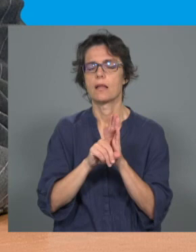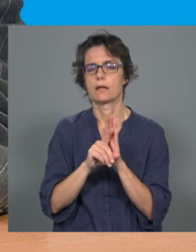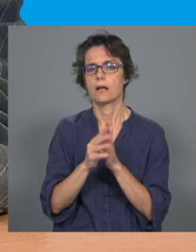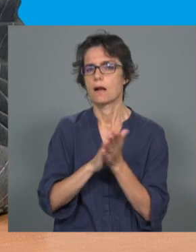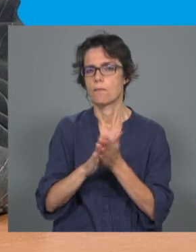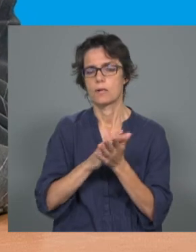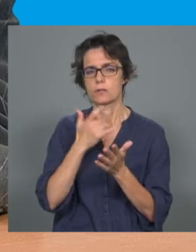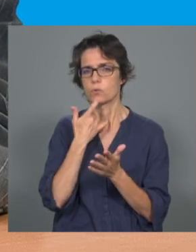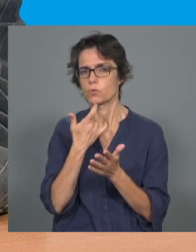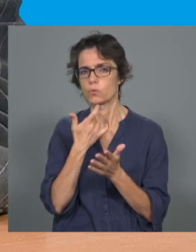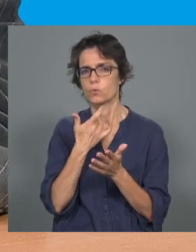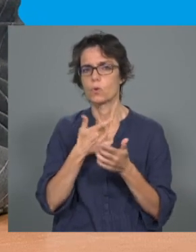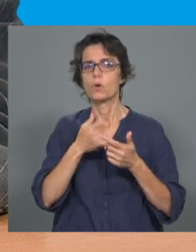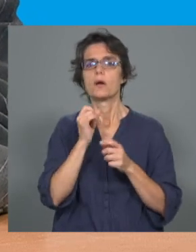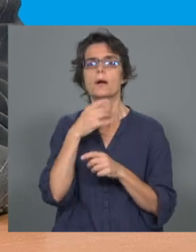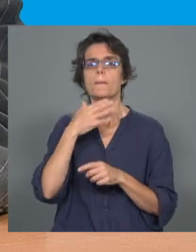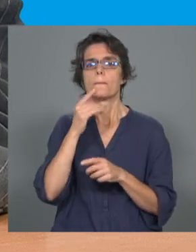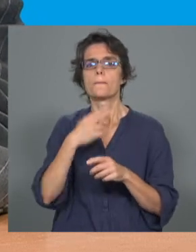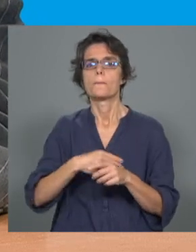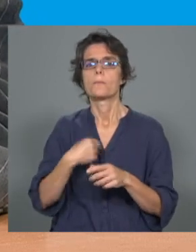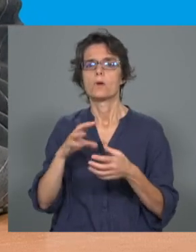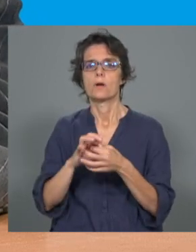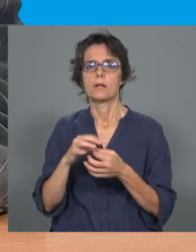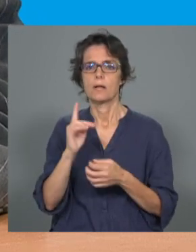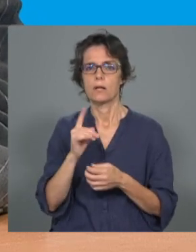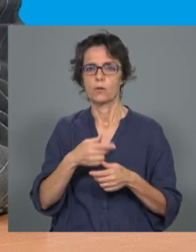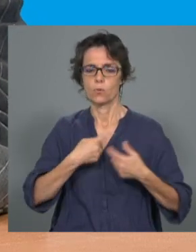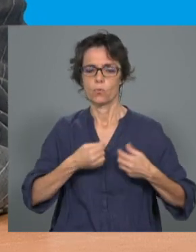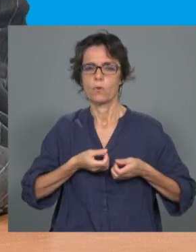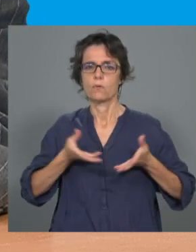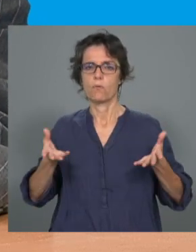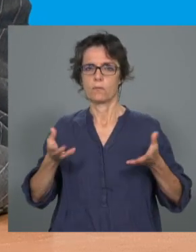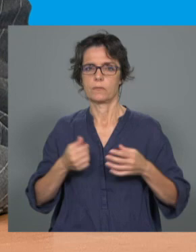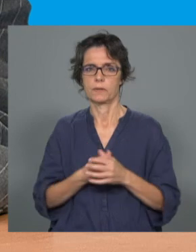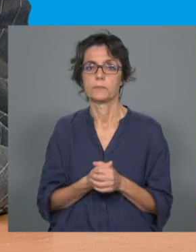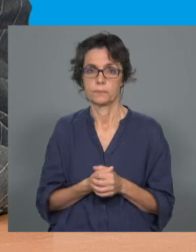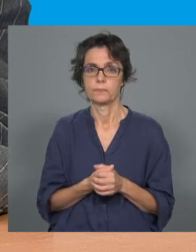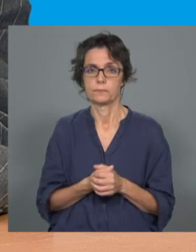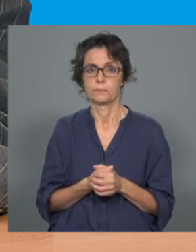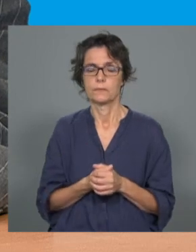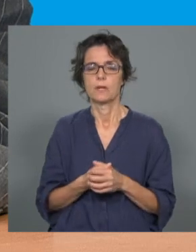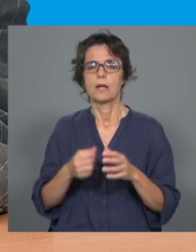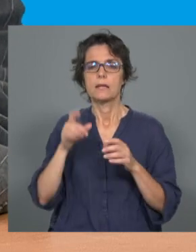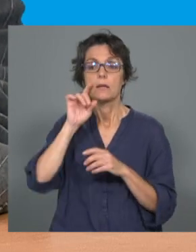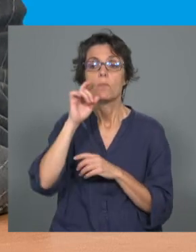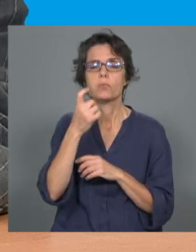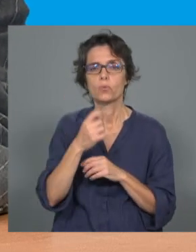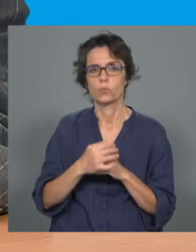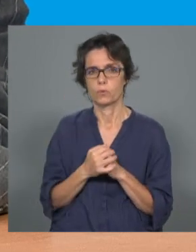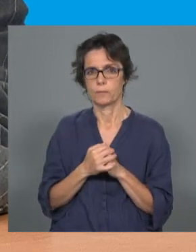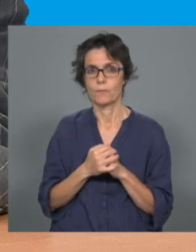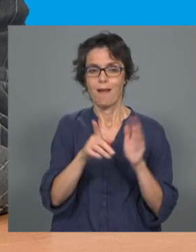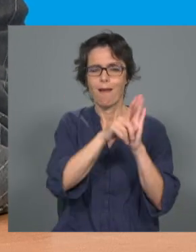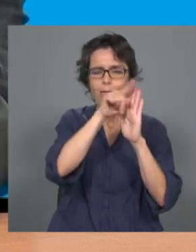essa abertura do coração, essa procura, essa dimensão do espírito. Portanto, a resposta, que é também muitas